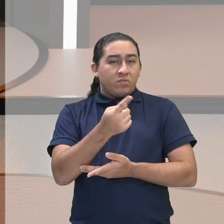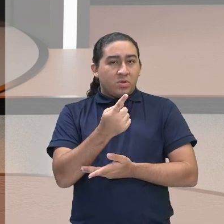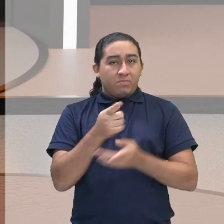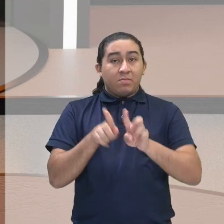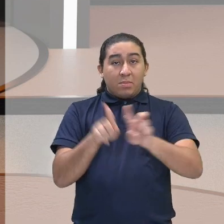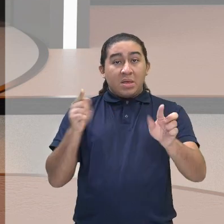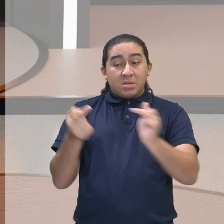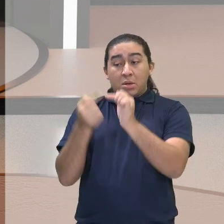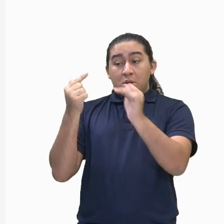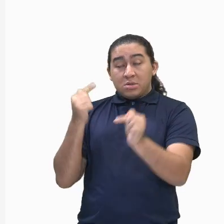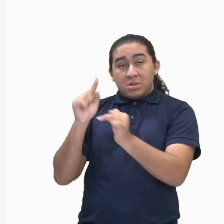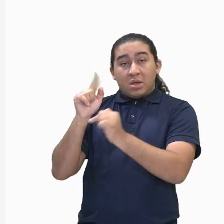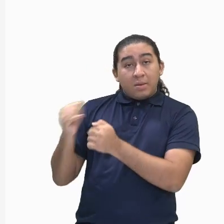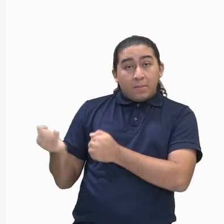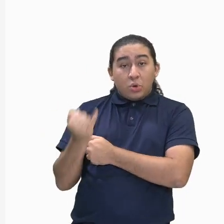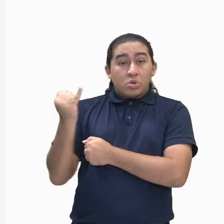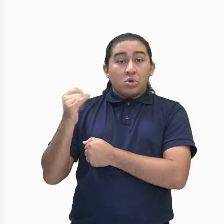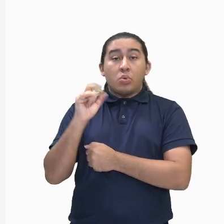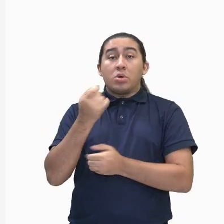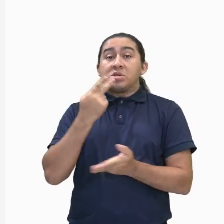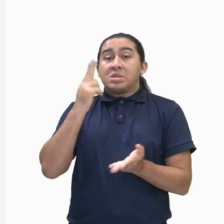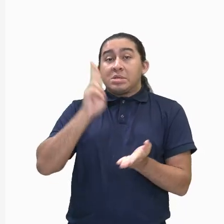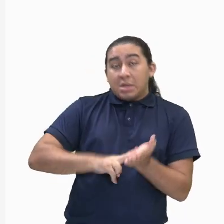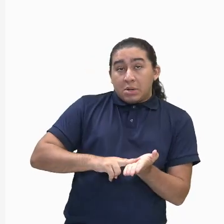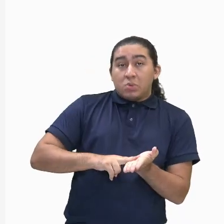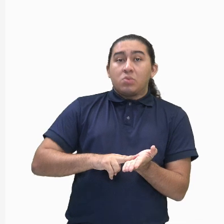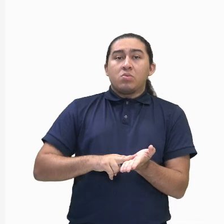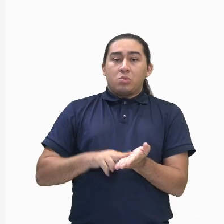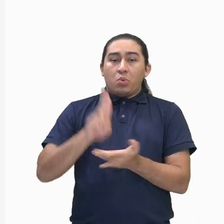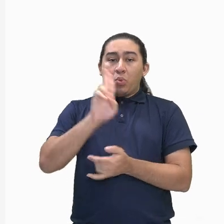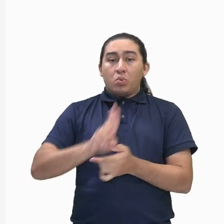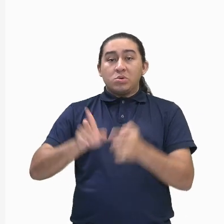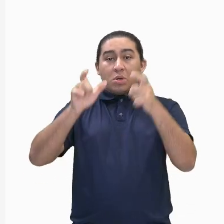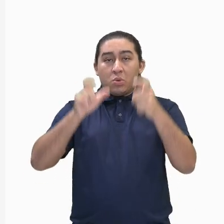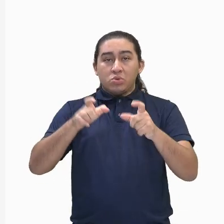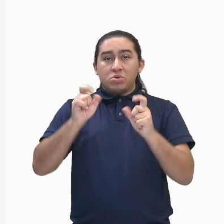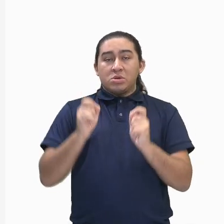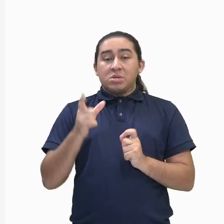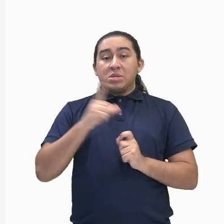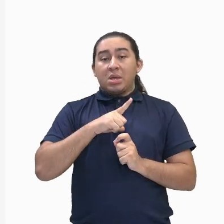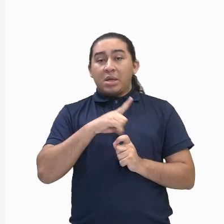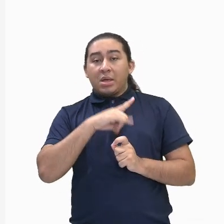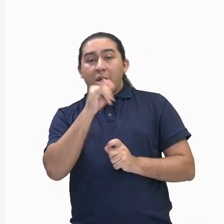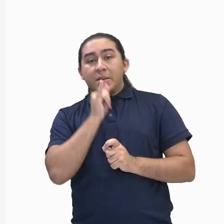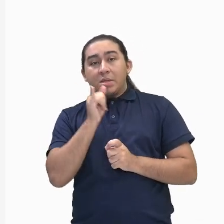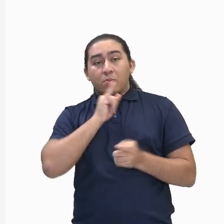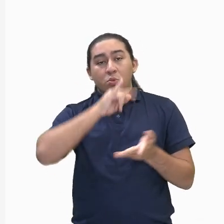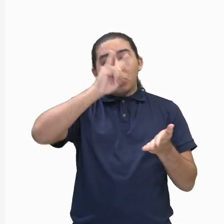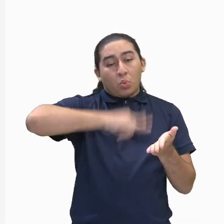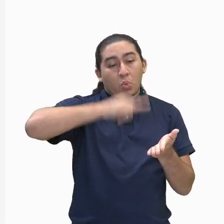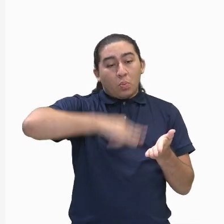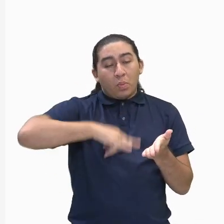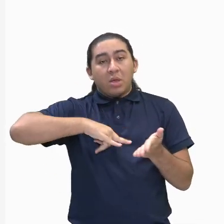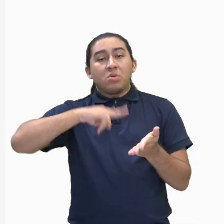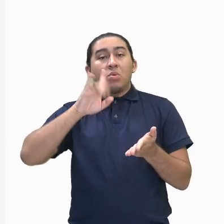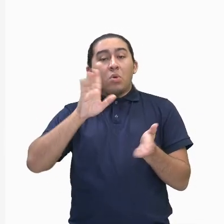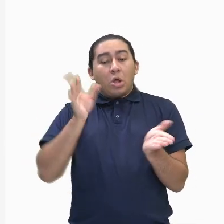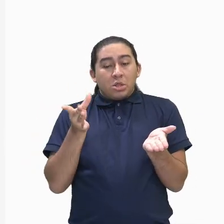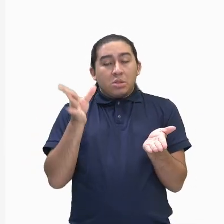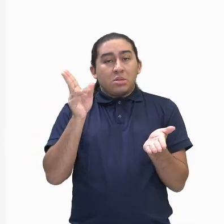importante, que foram os selos, usados para autenticar, né, documentos e